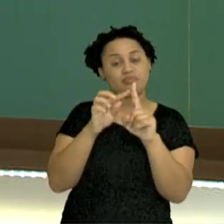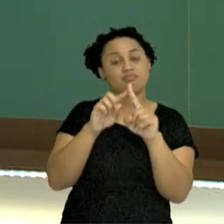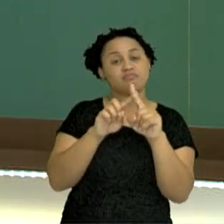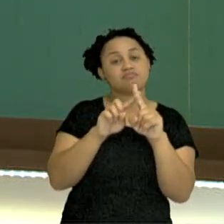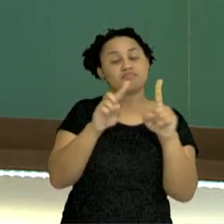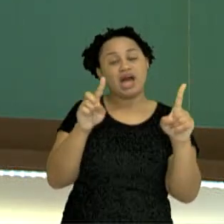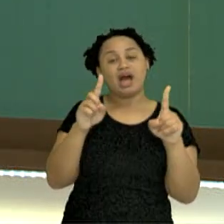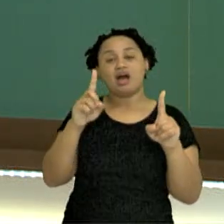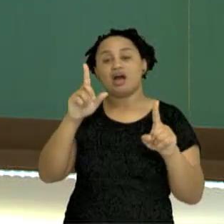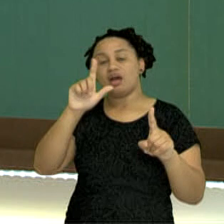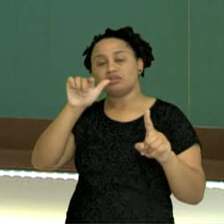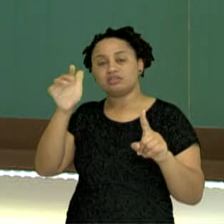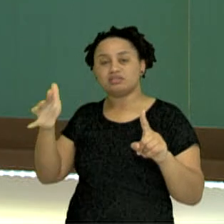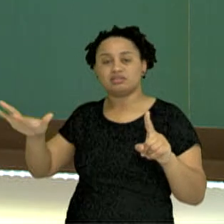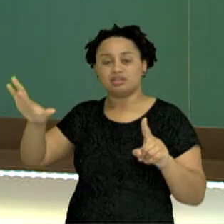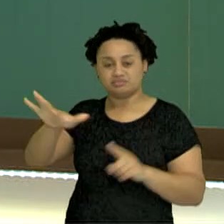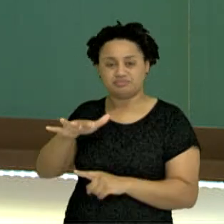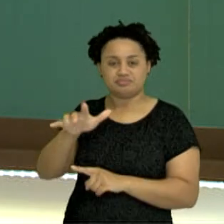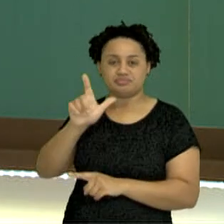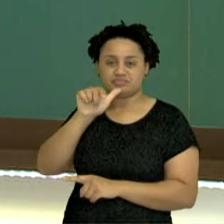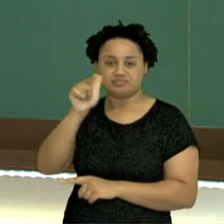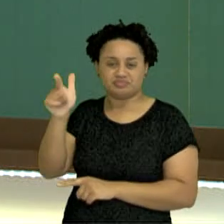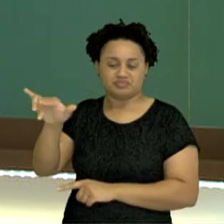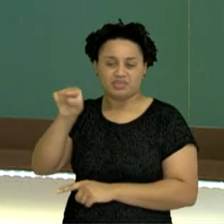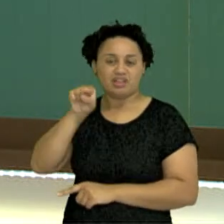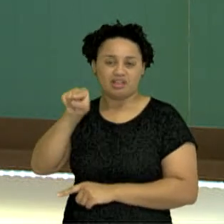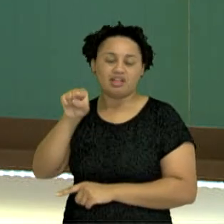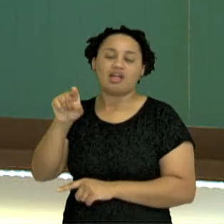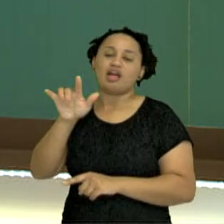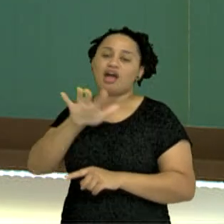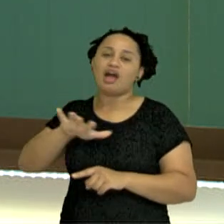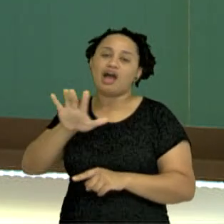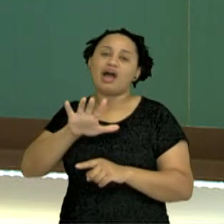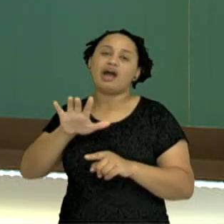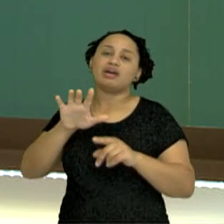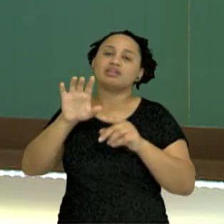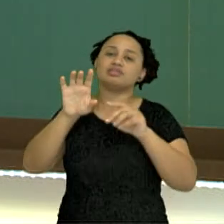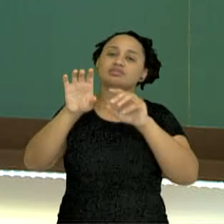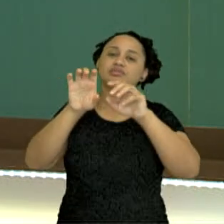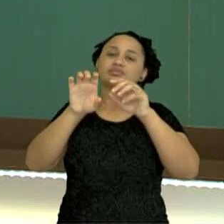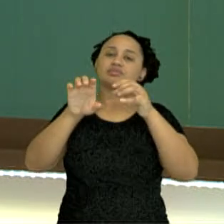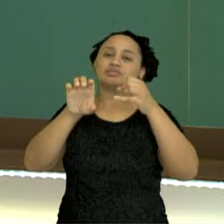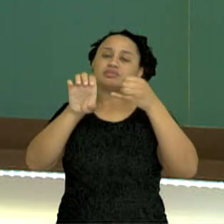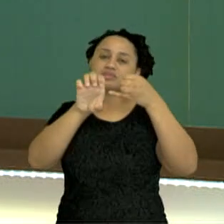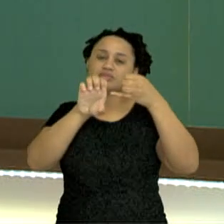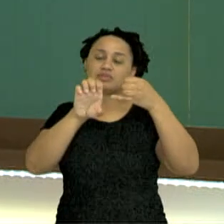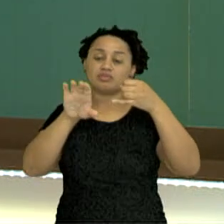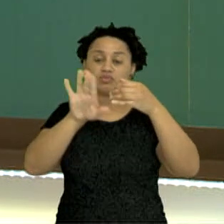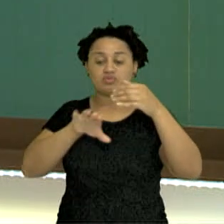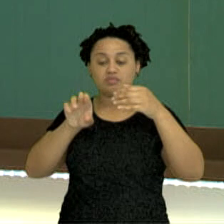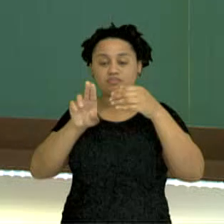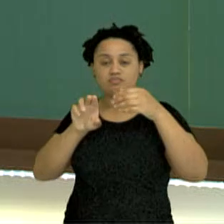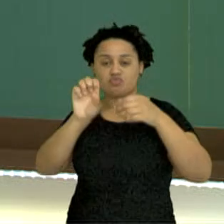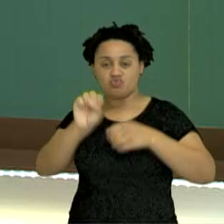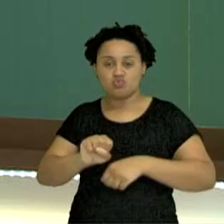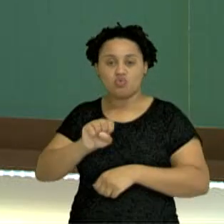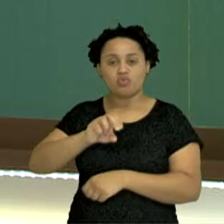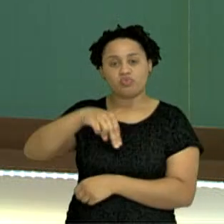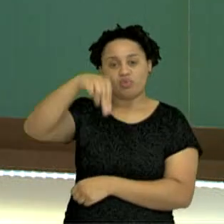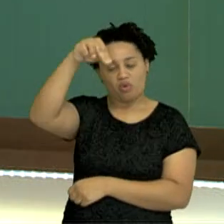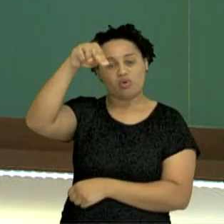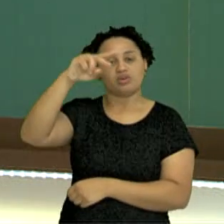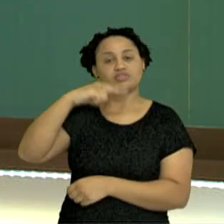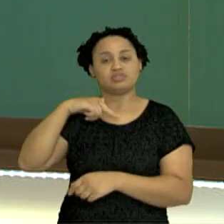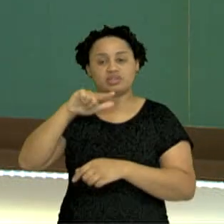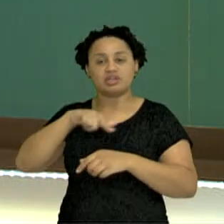Mas uma corrente marítima que é proveniente da área do Equador, da área dos polos, que segue em